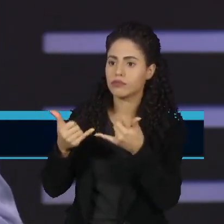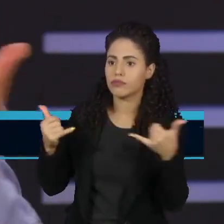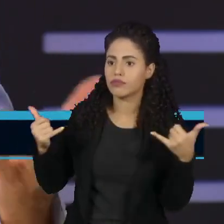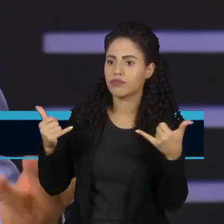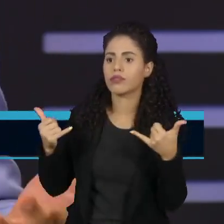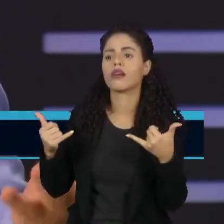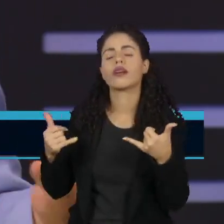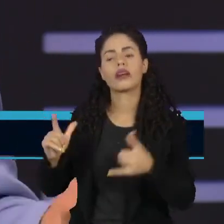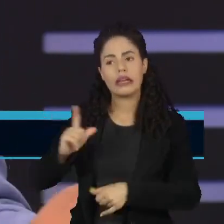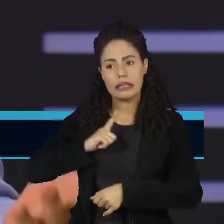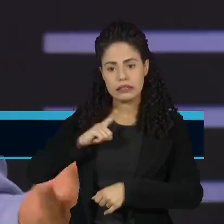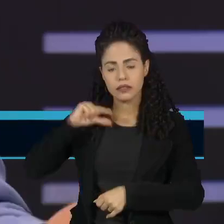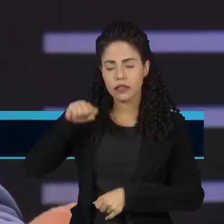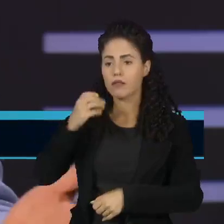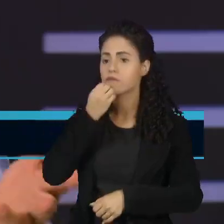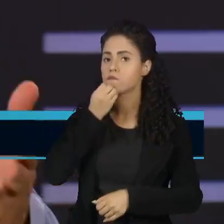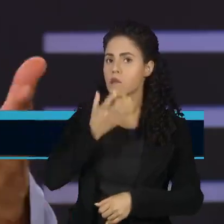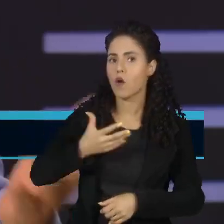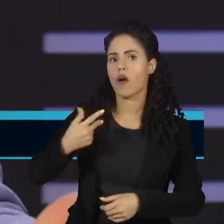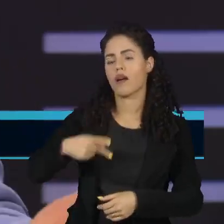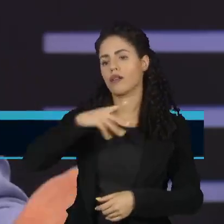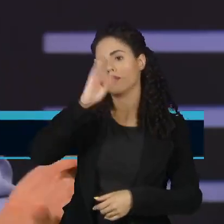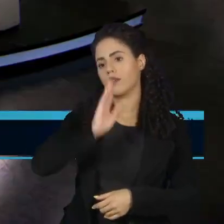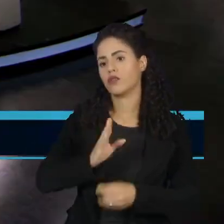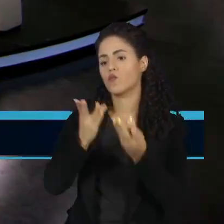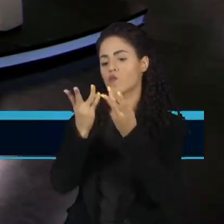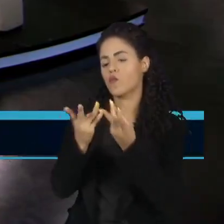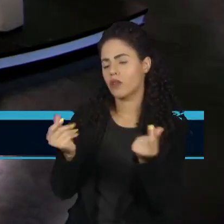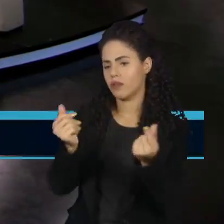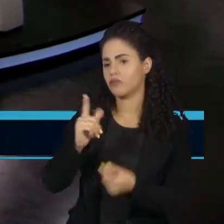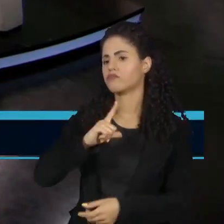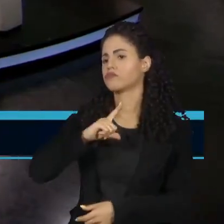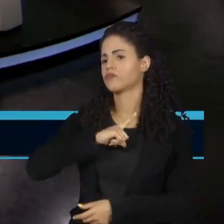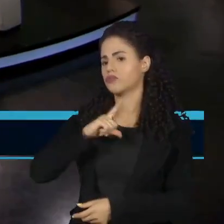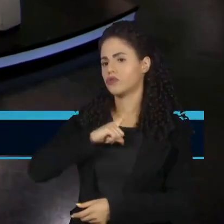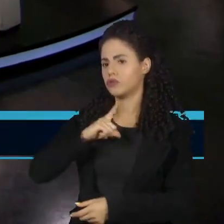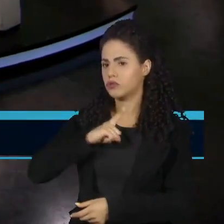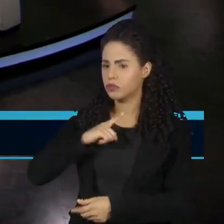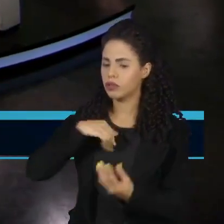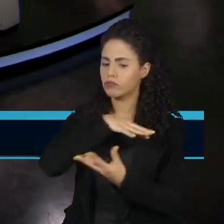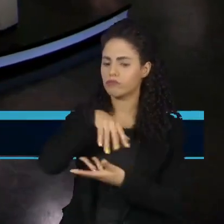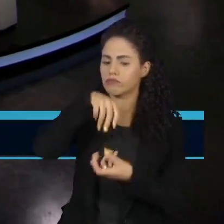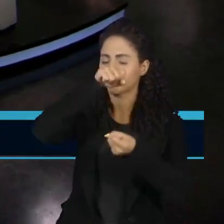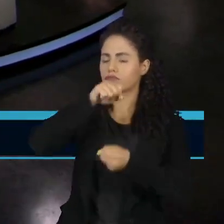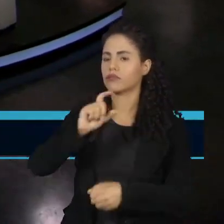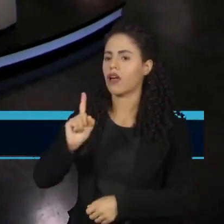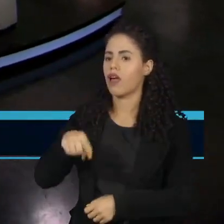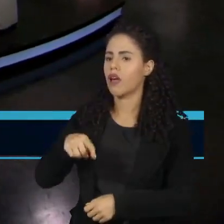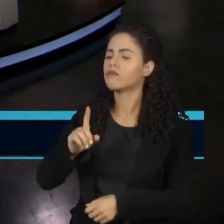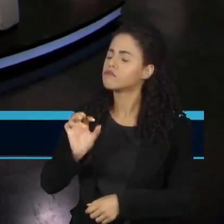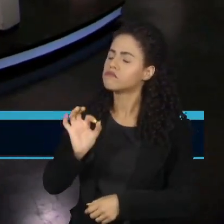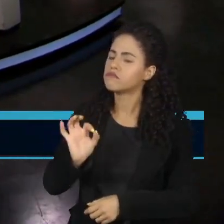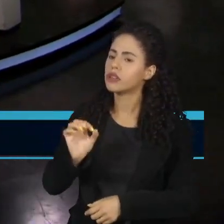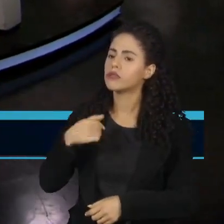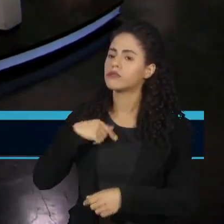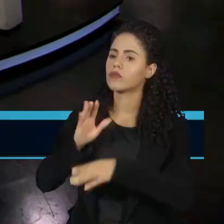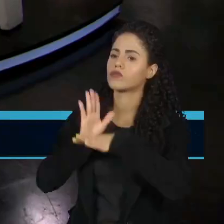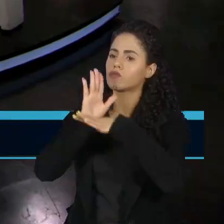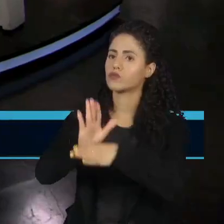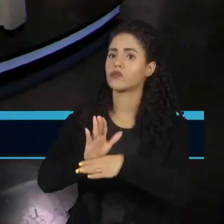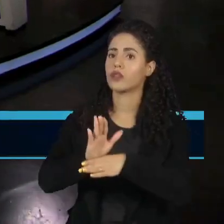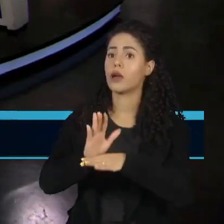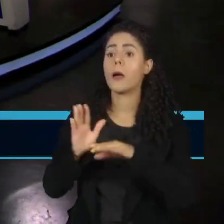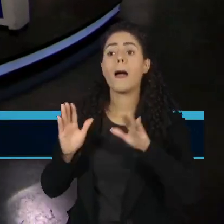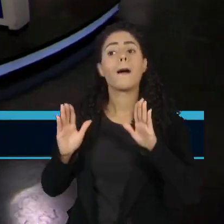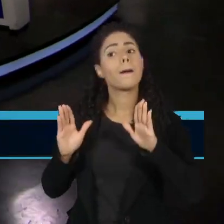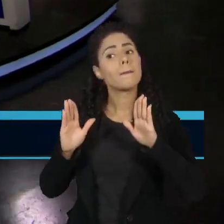um enorme vetor brasileiro, de alta qualidade, inclusive, sustentável, né? Que pode ajudar muito o Brasil.